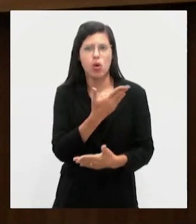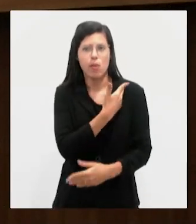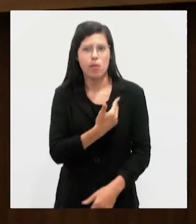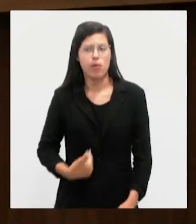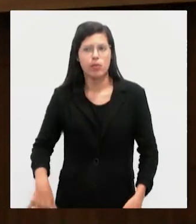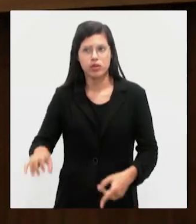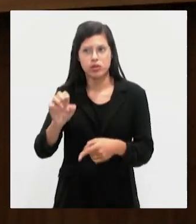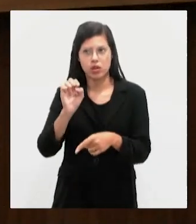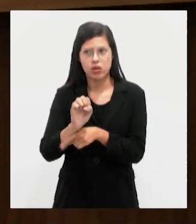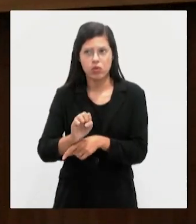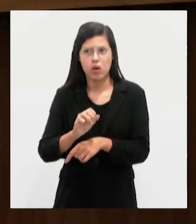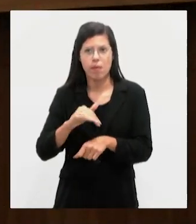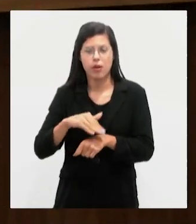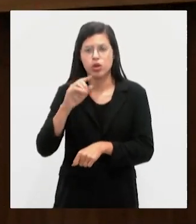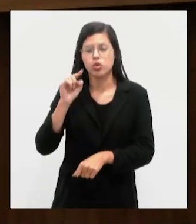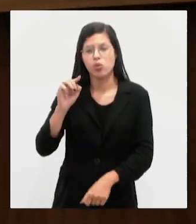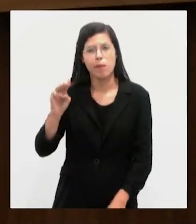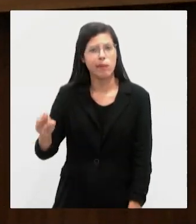mais de 1.300.000